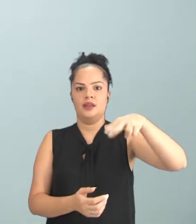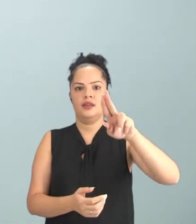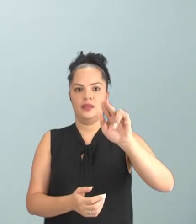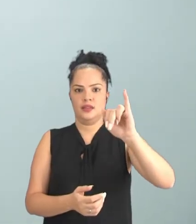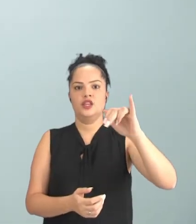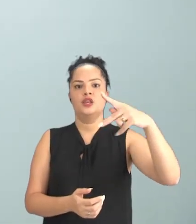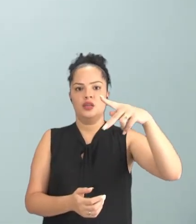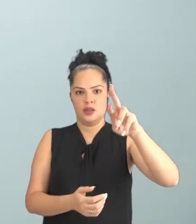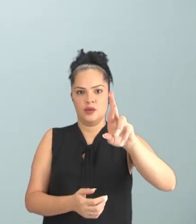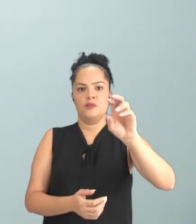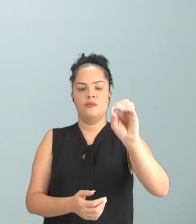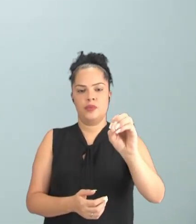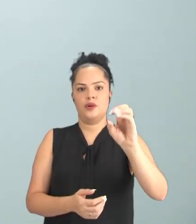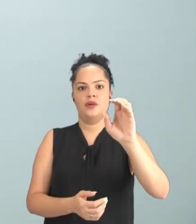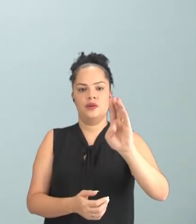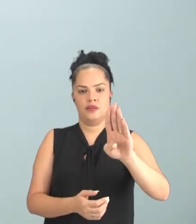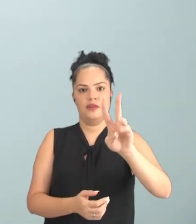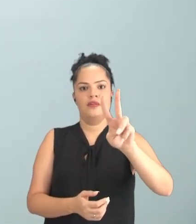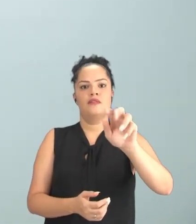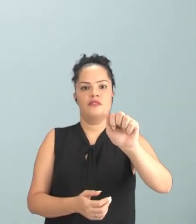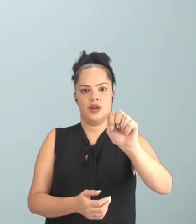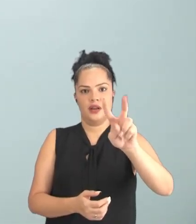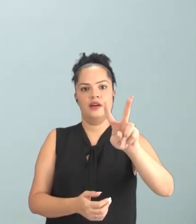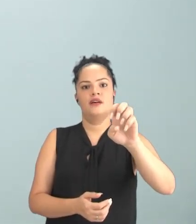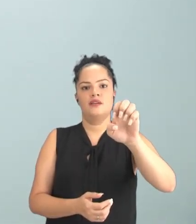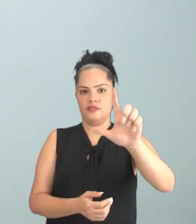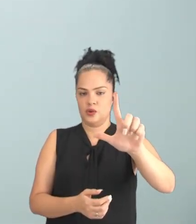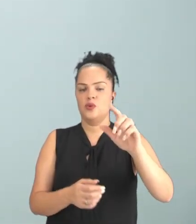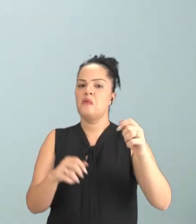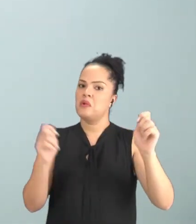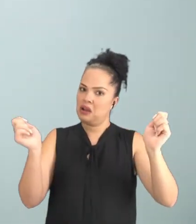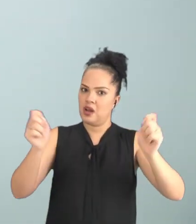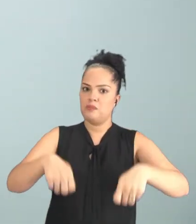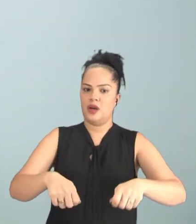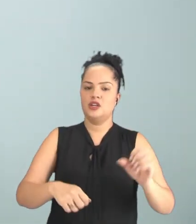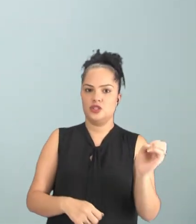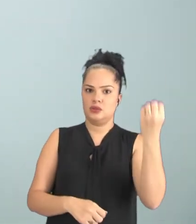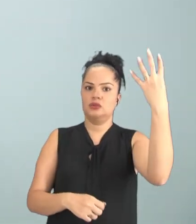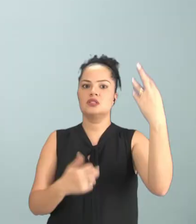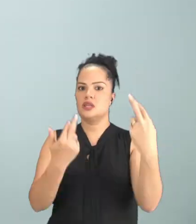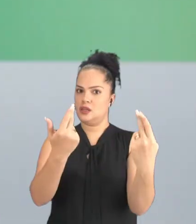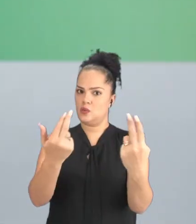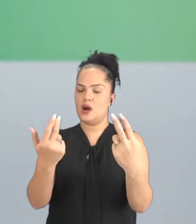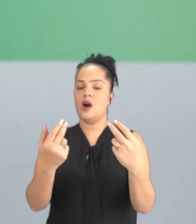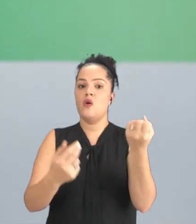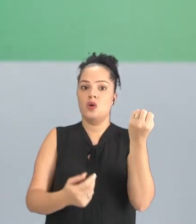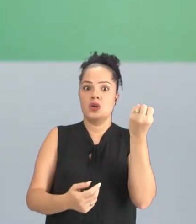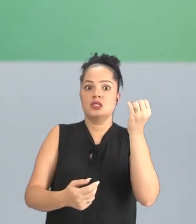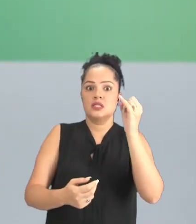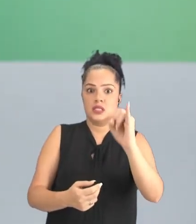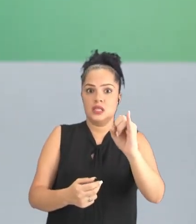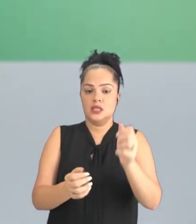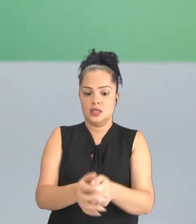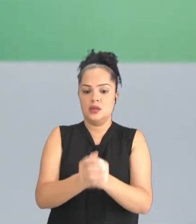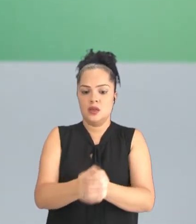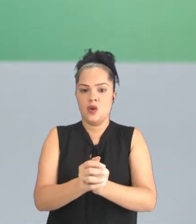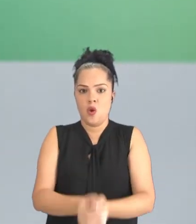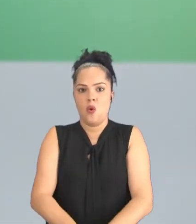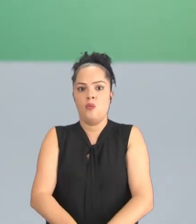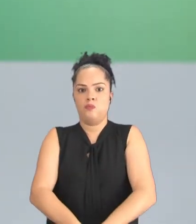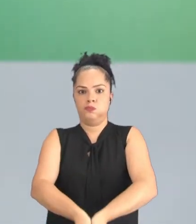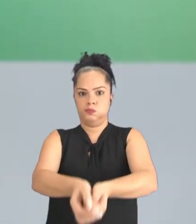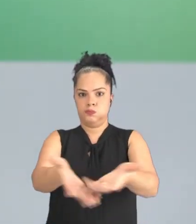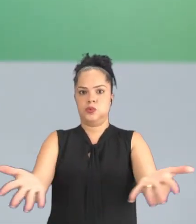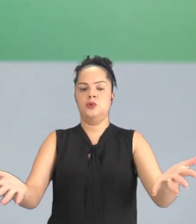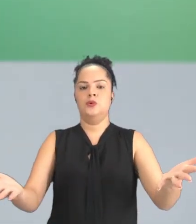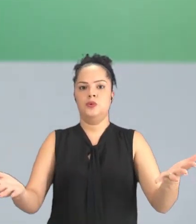as possibilidades têm a mesma chance de acontecer. Se você lança um dadinho para cima e você quer o experimento anotar um número